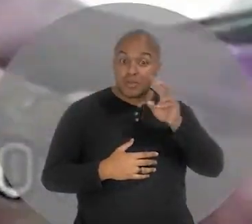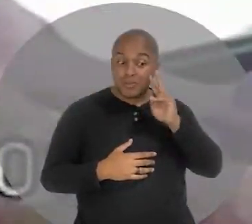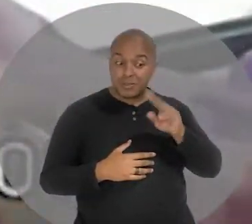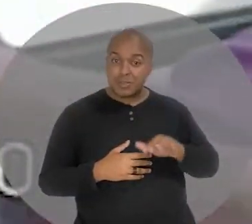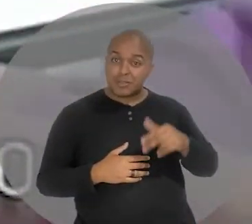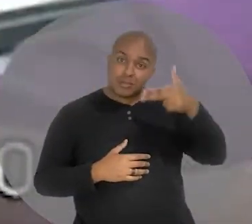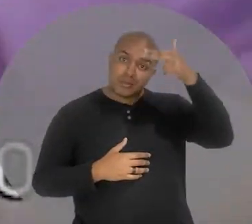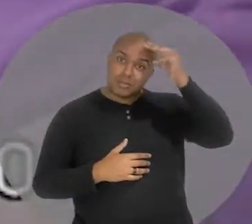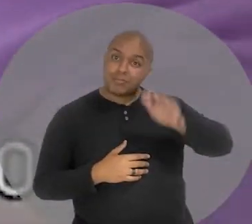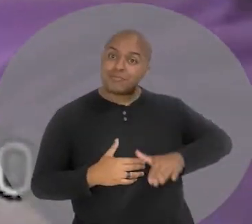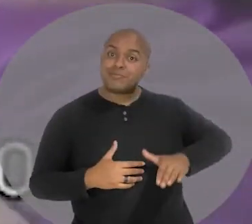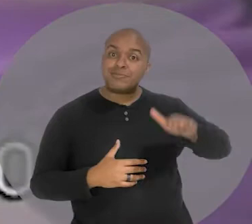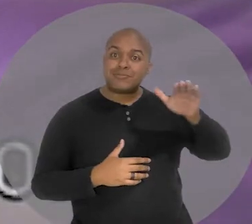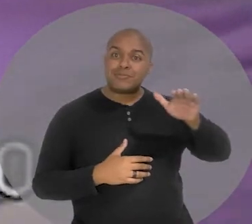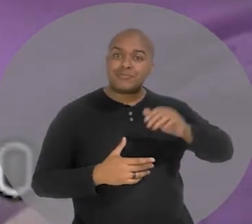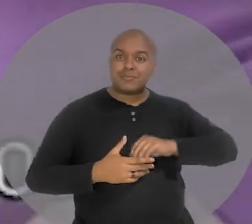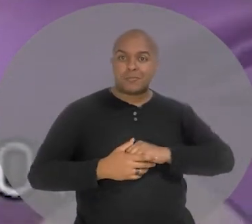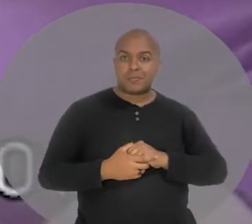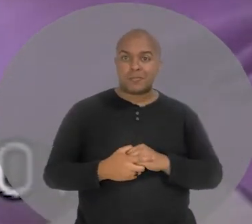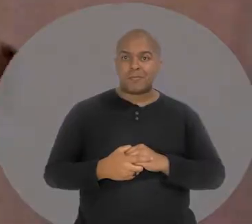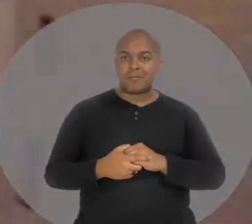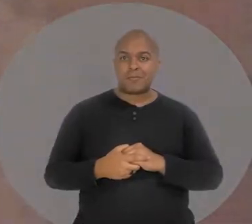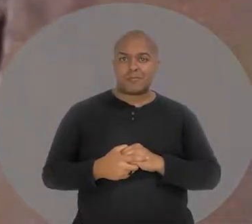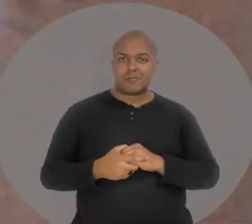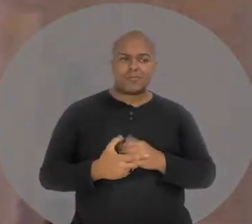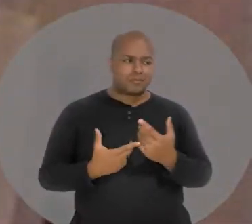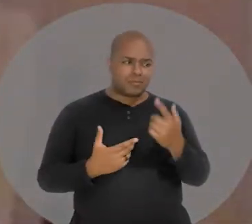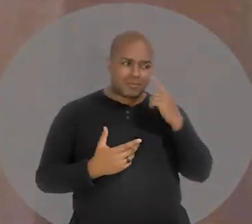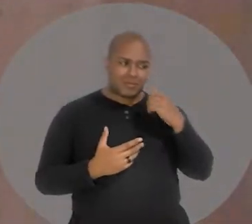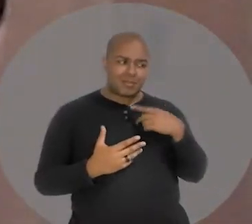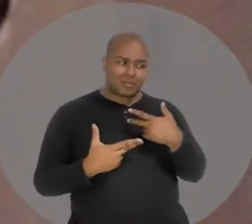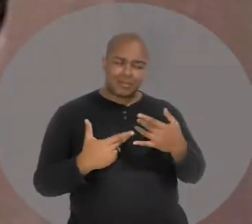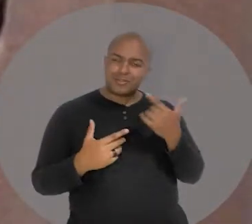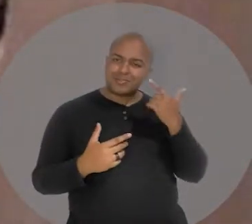crescerem, coisa que não se realizou.